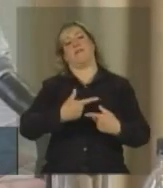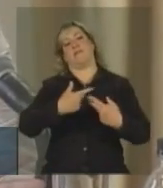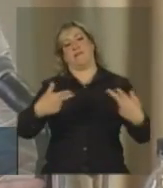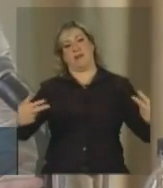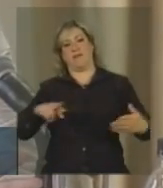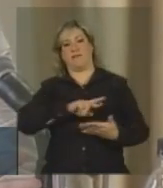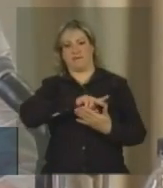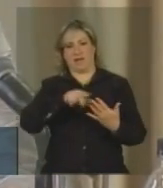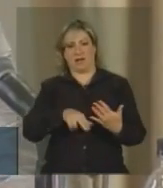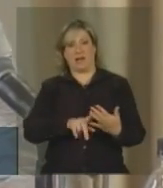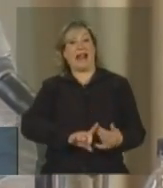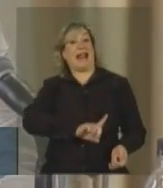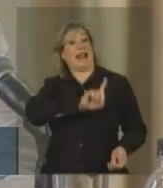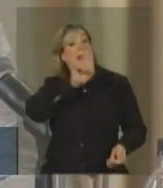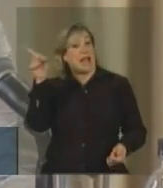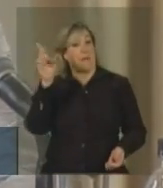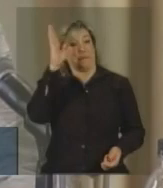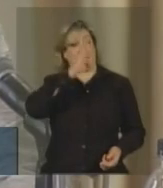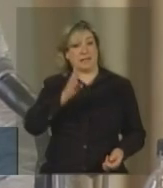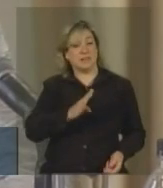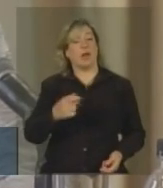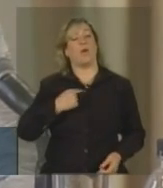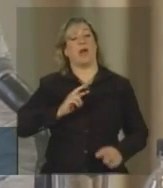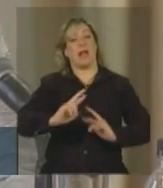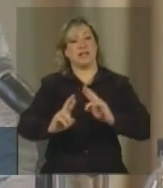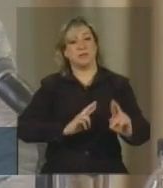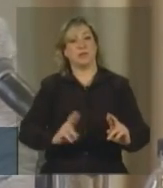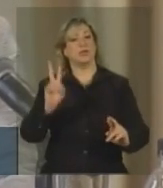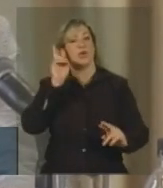respondo pelas coisas do Brasil. Eu te falo assim, bem...